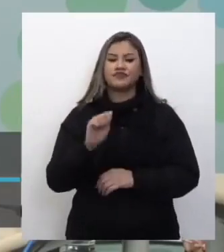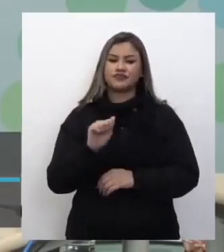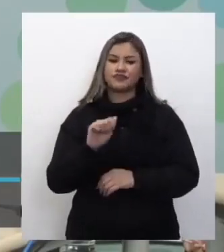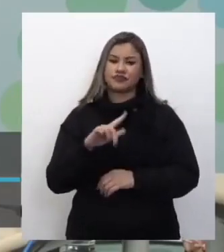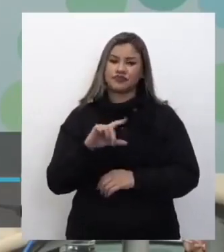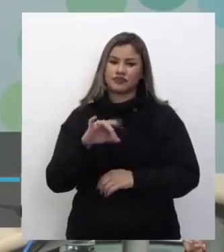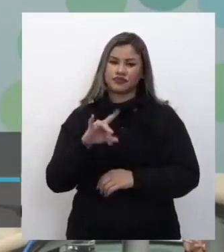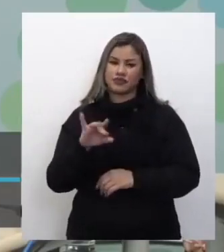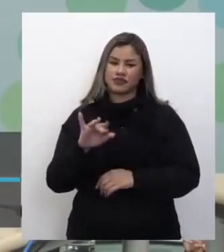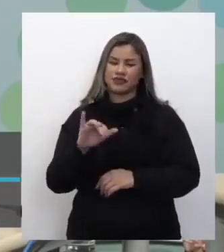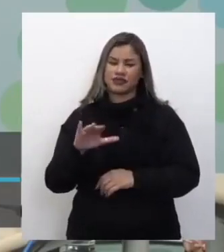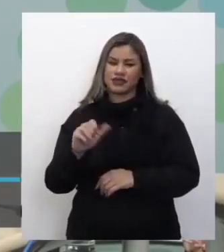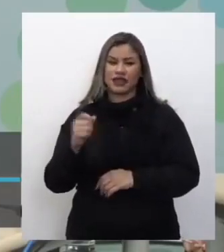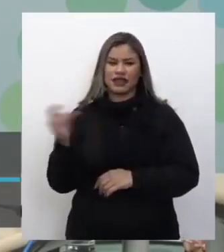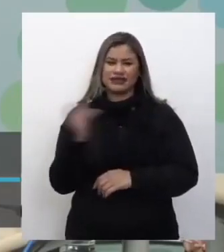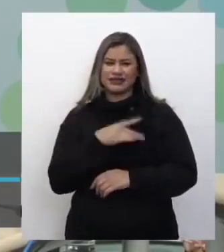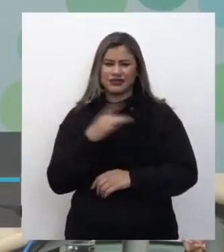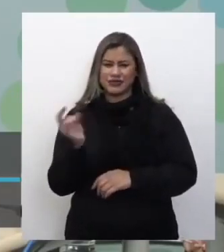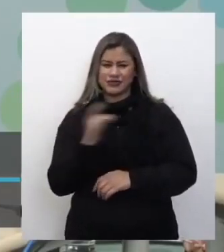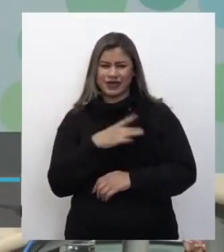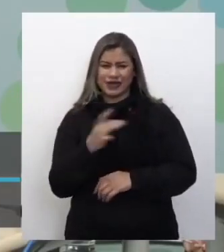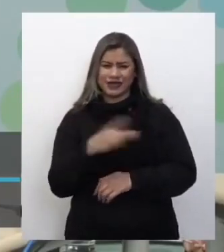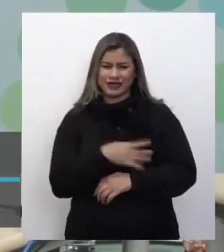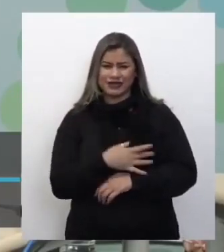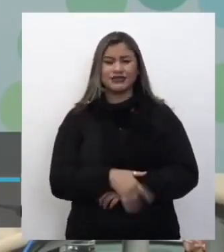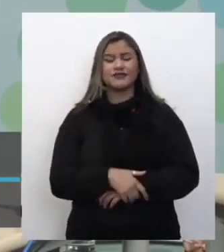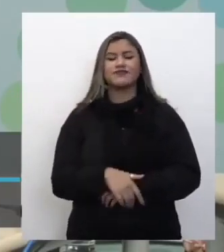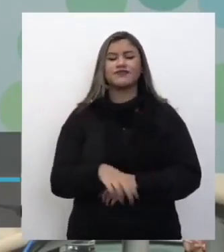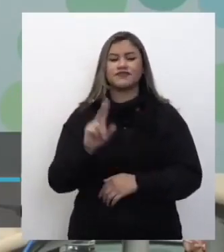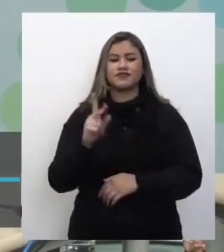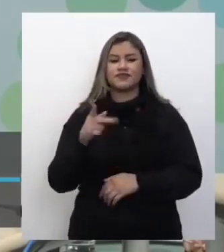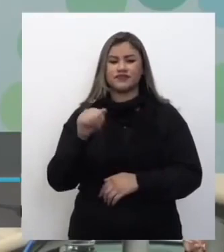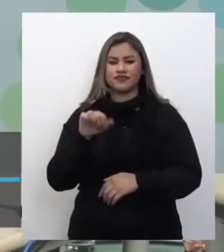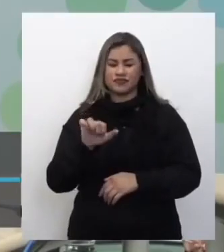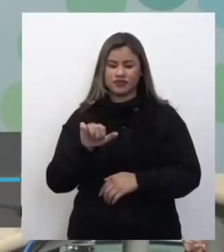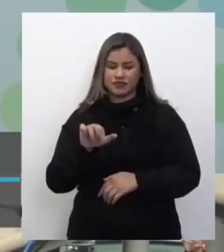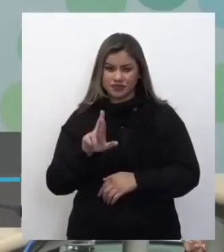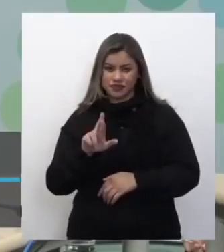O Henry, comédia, terror, aventura e suspense.